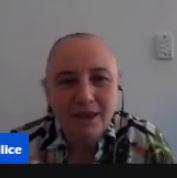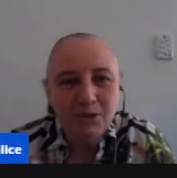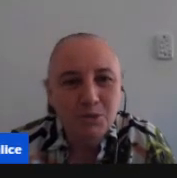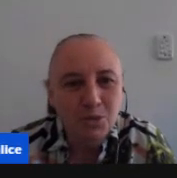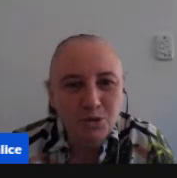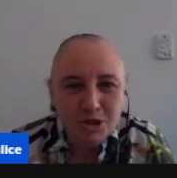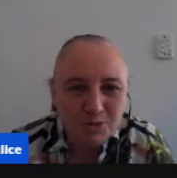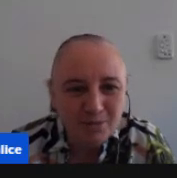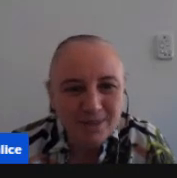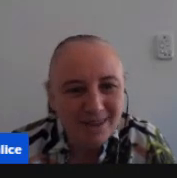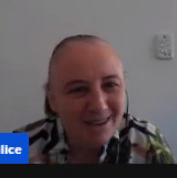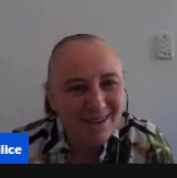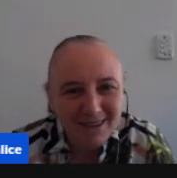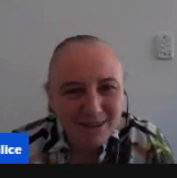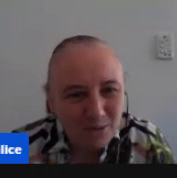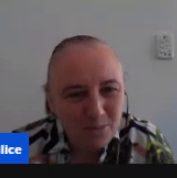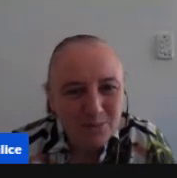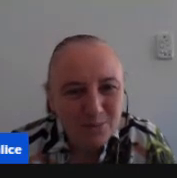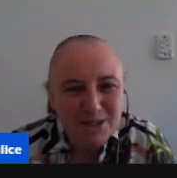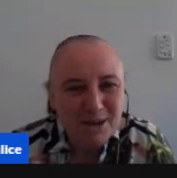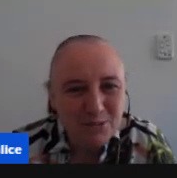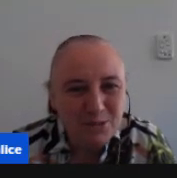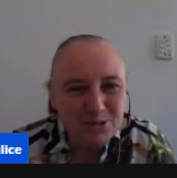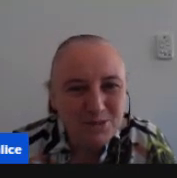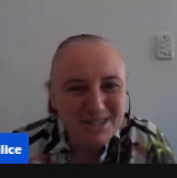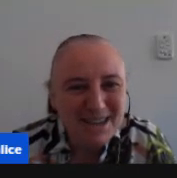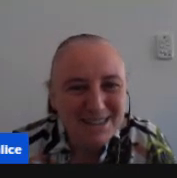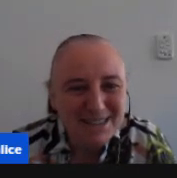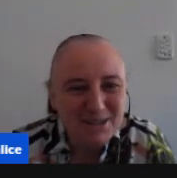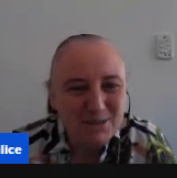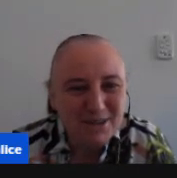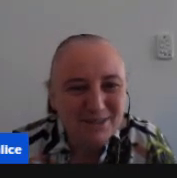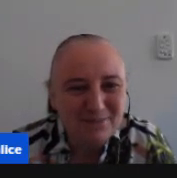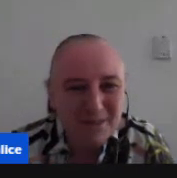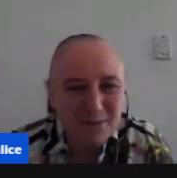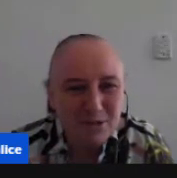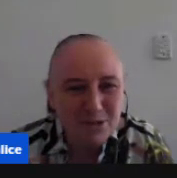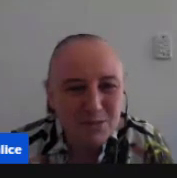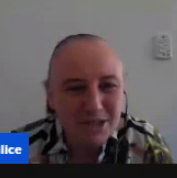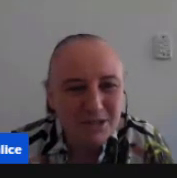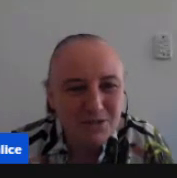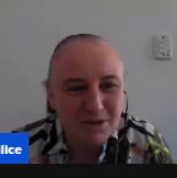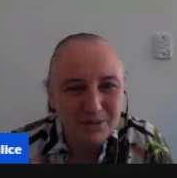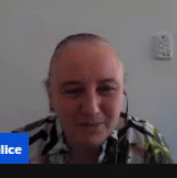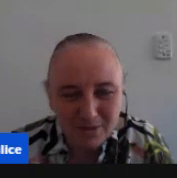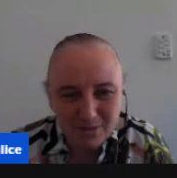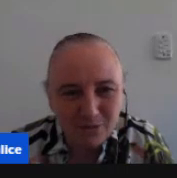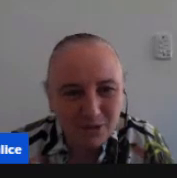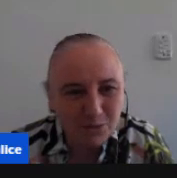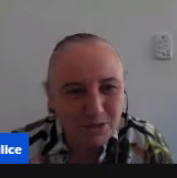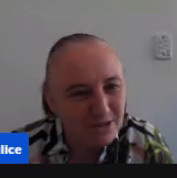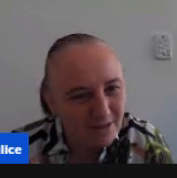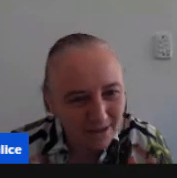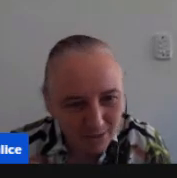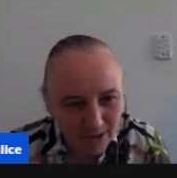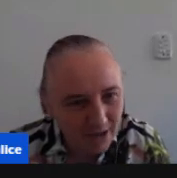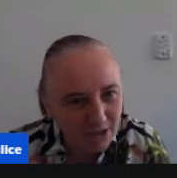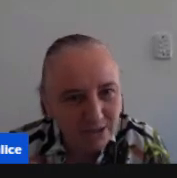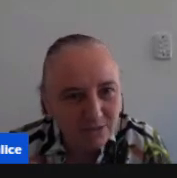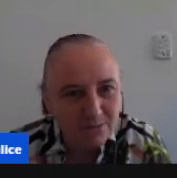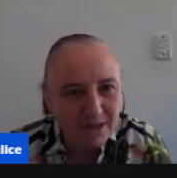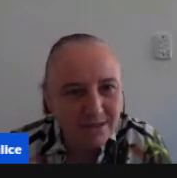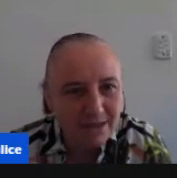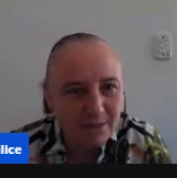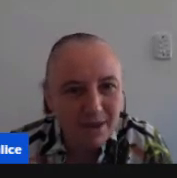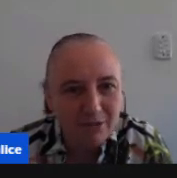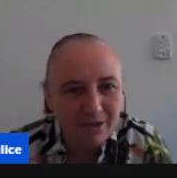né? E no último, pode ir lá para o último slide, tranquilo, depois os meninos vão ver tudo isso. Então, aí a